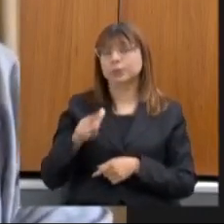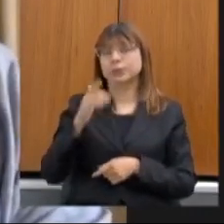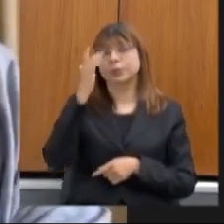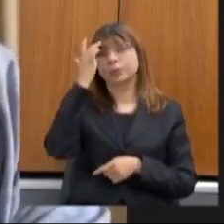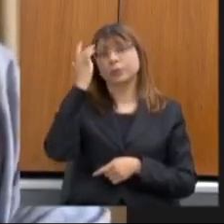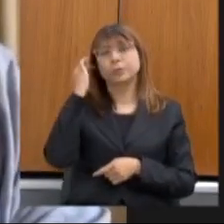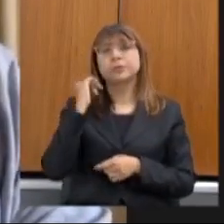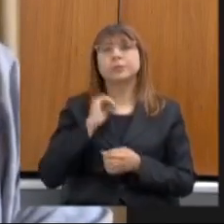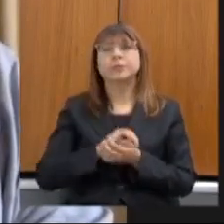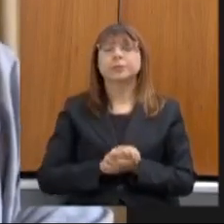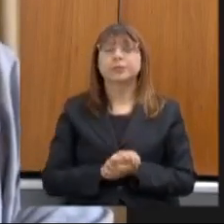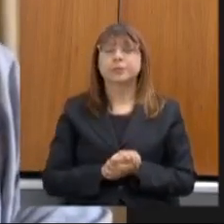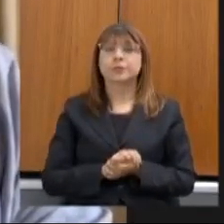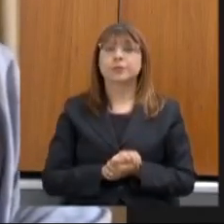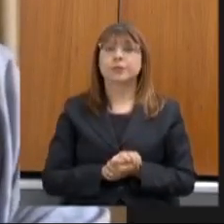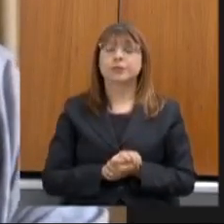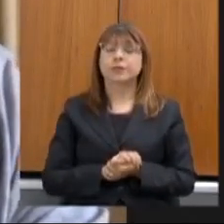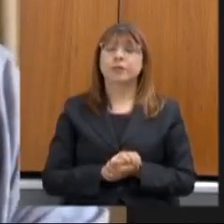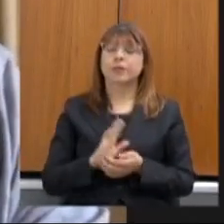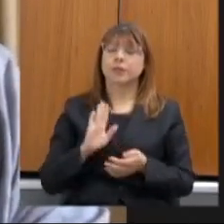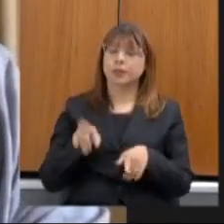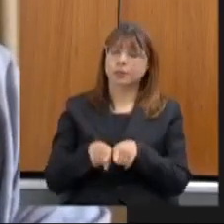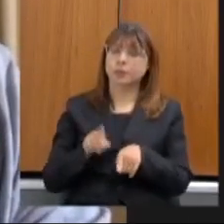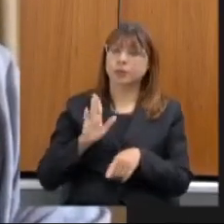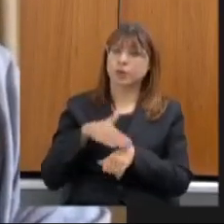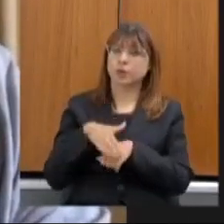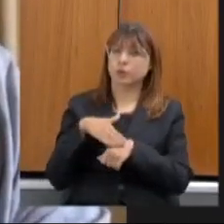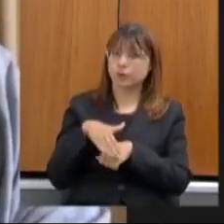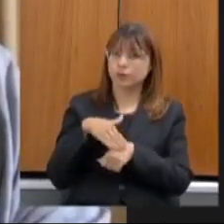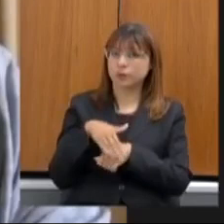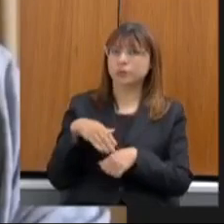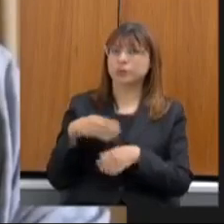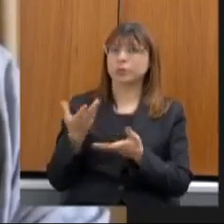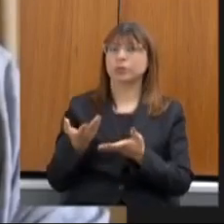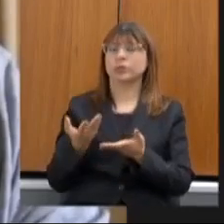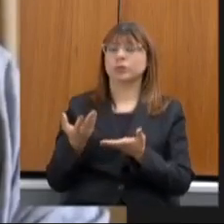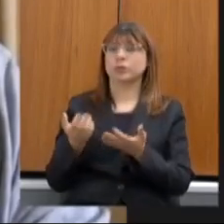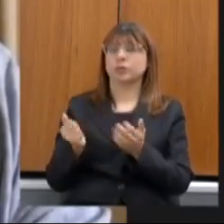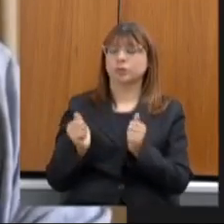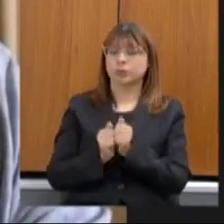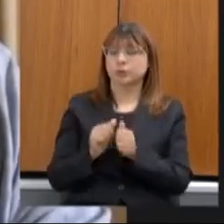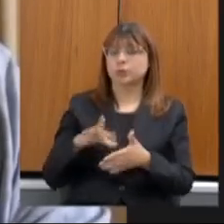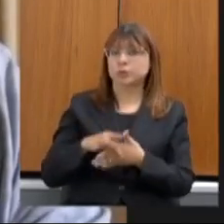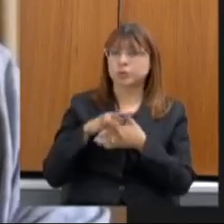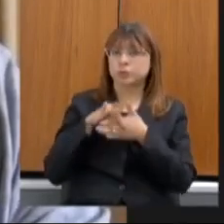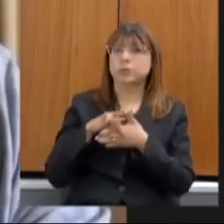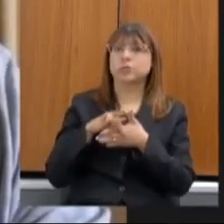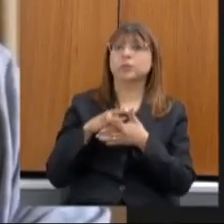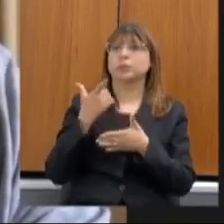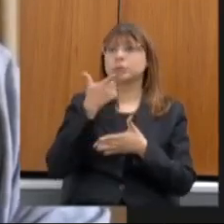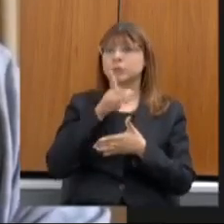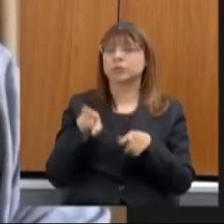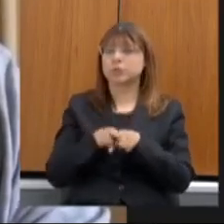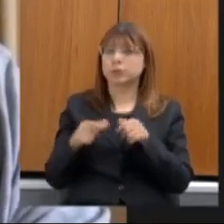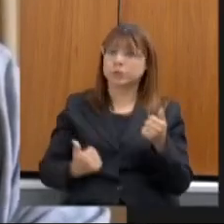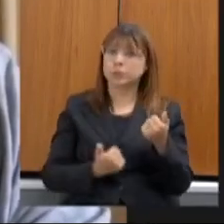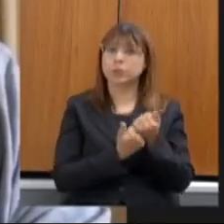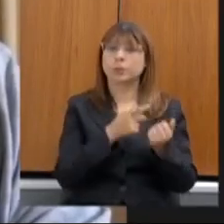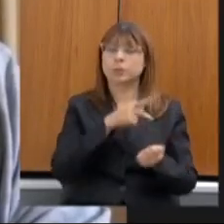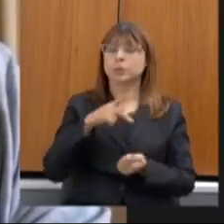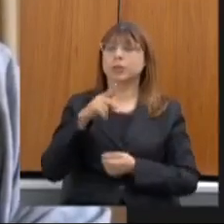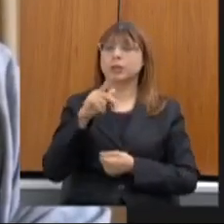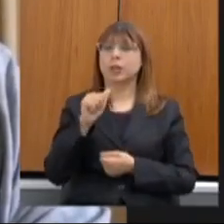vez a gente já tem que conversar tá Que nada prostitua também já tem que conversar dentro da casa com os Livres têm tido apoio do presidente Agostinho